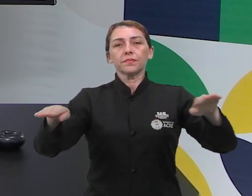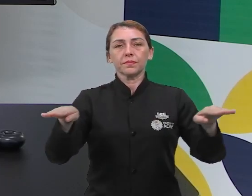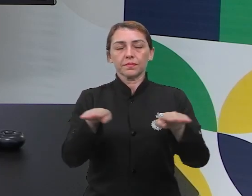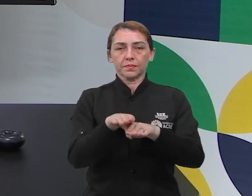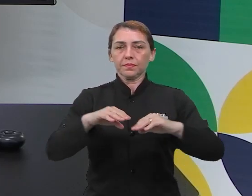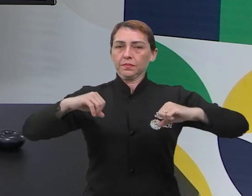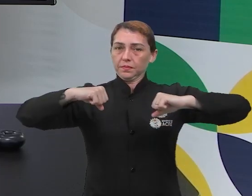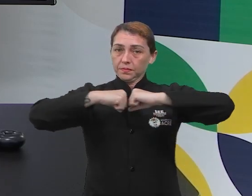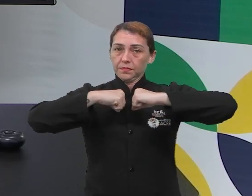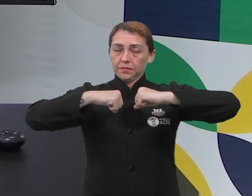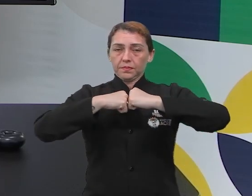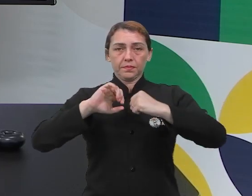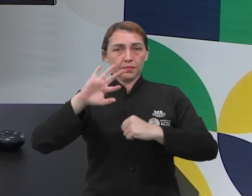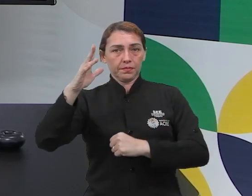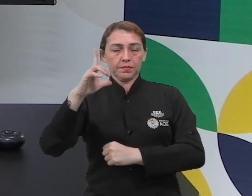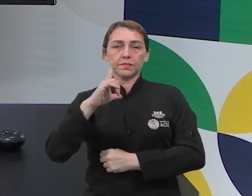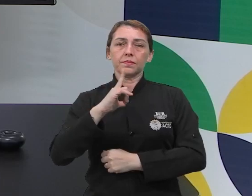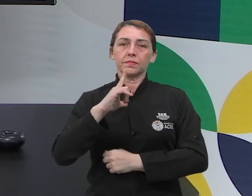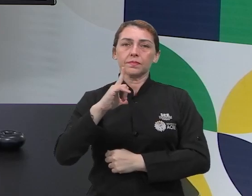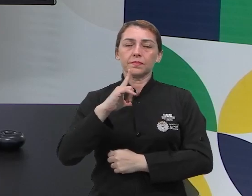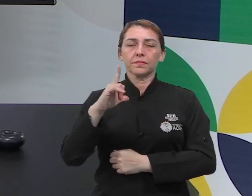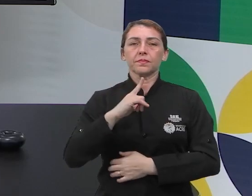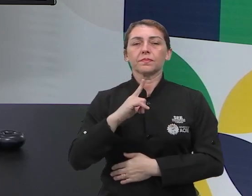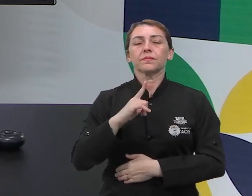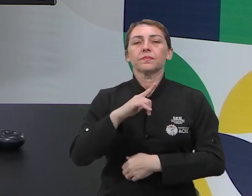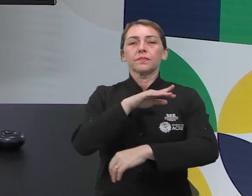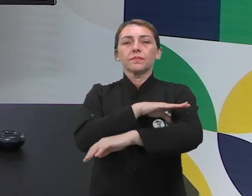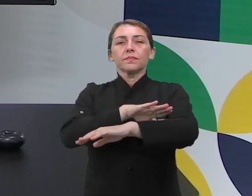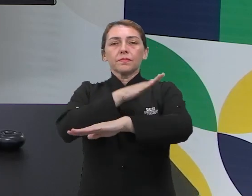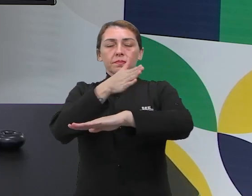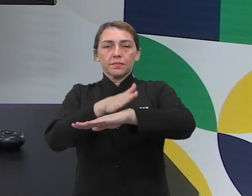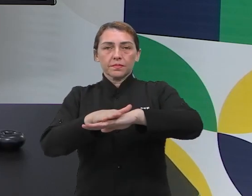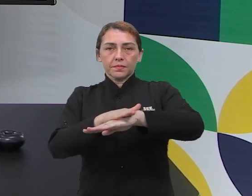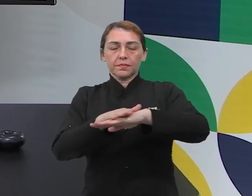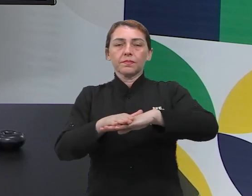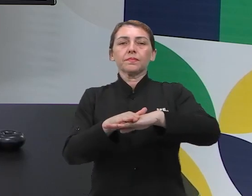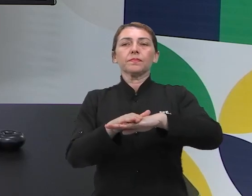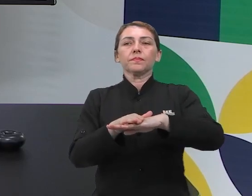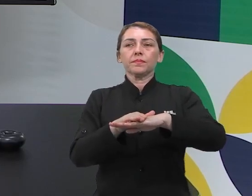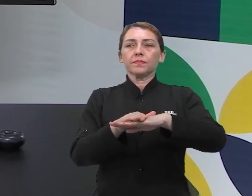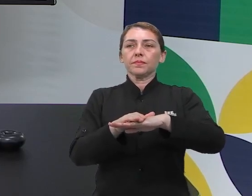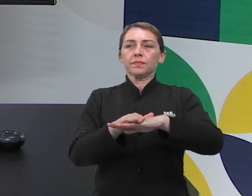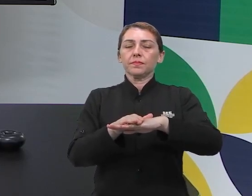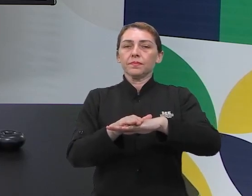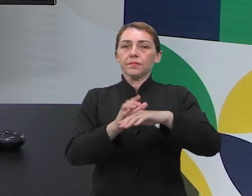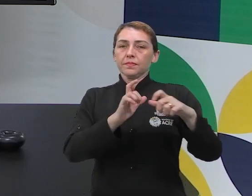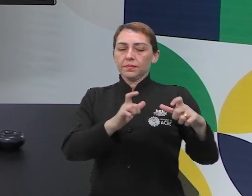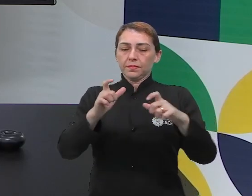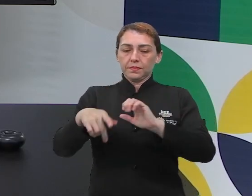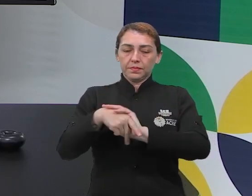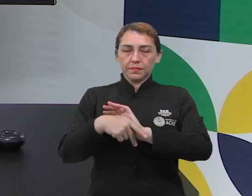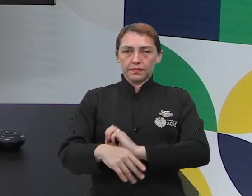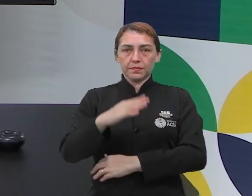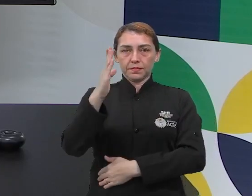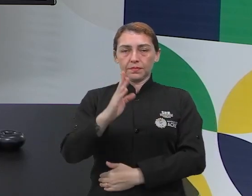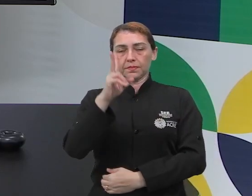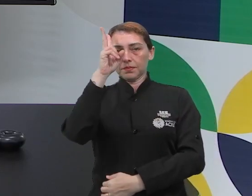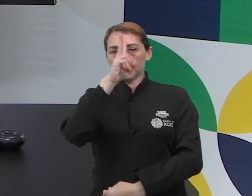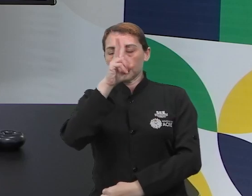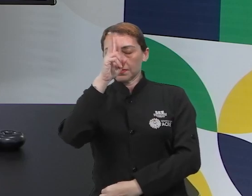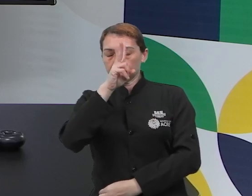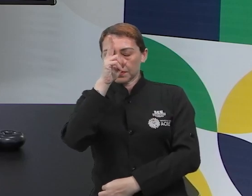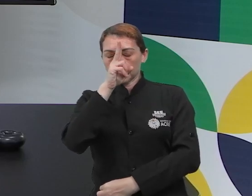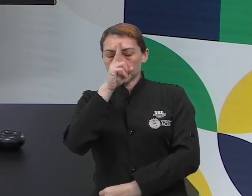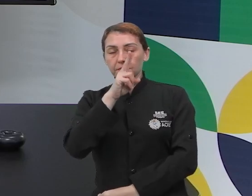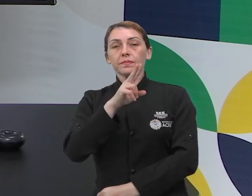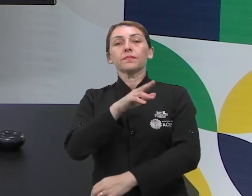placas tectônicas. Nós temos ali os planaltos, as planícies e as depressões no território brasileiro. Lembrando que os planaltos